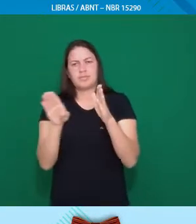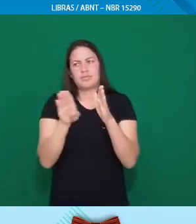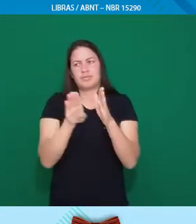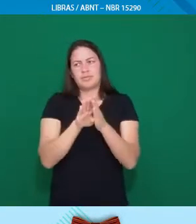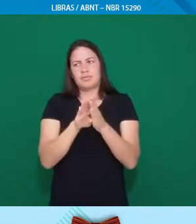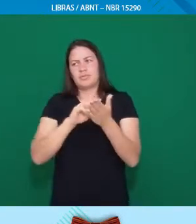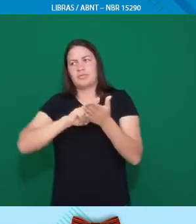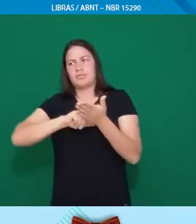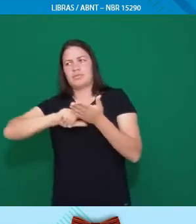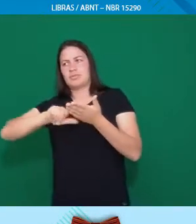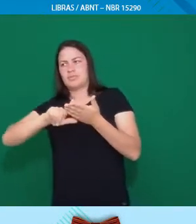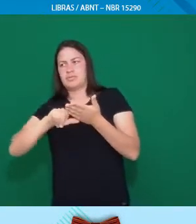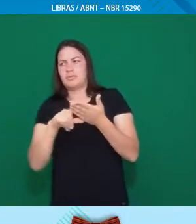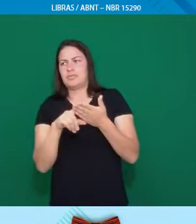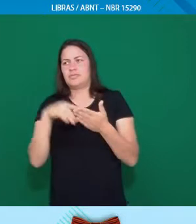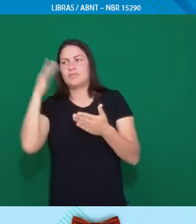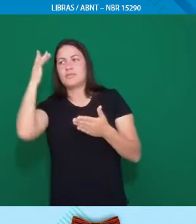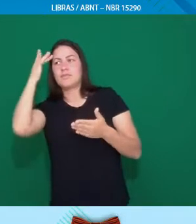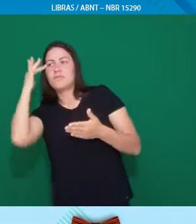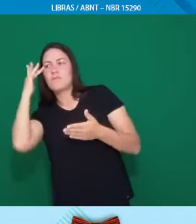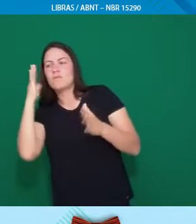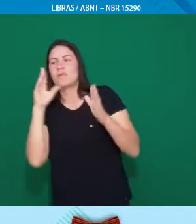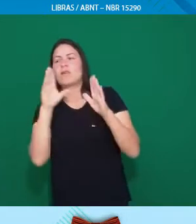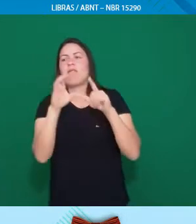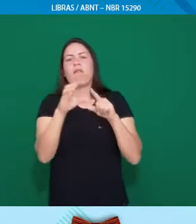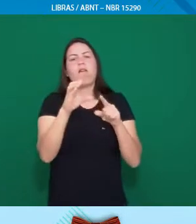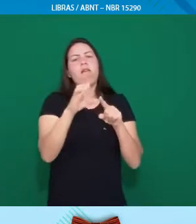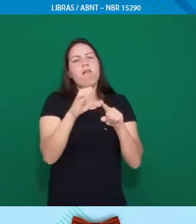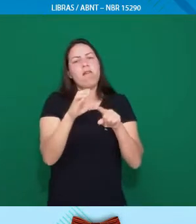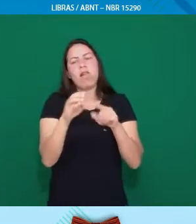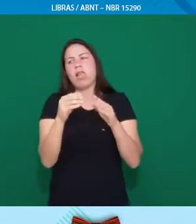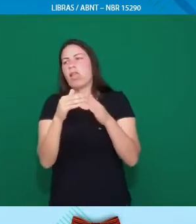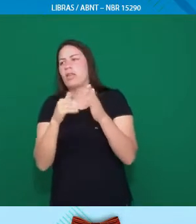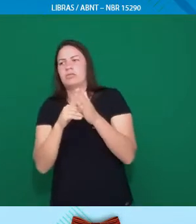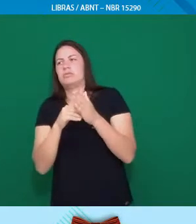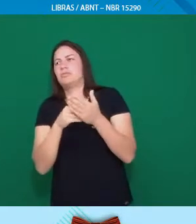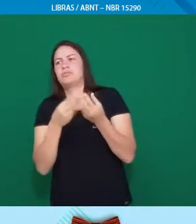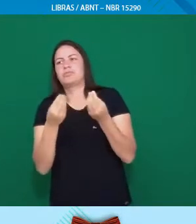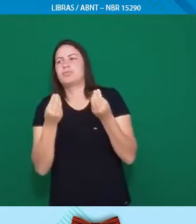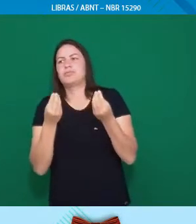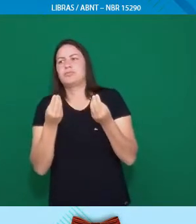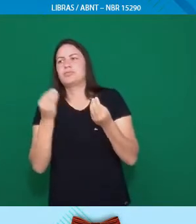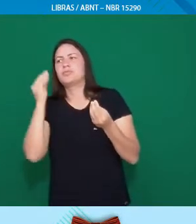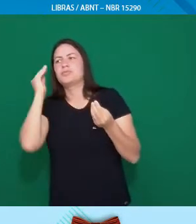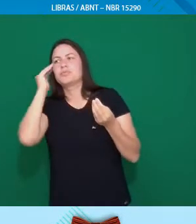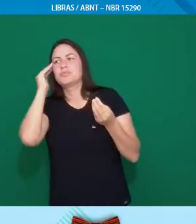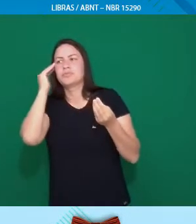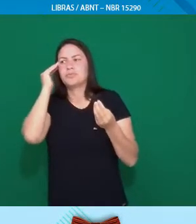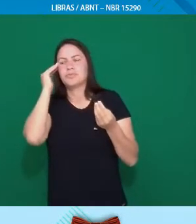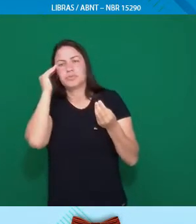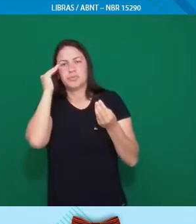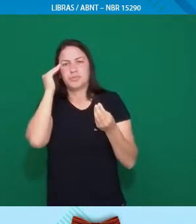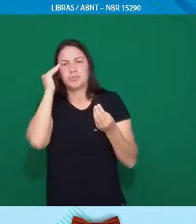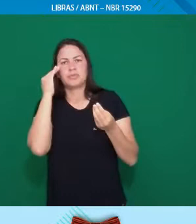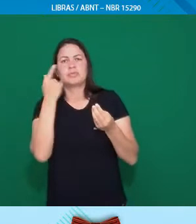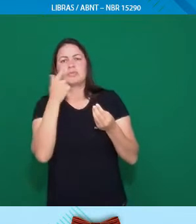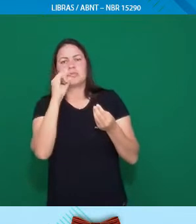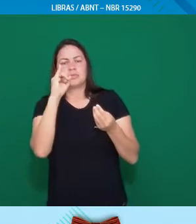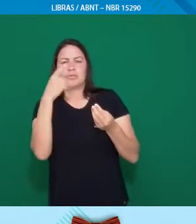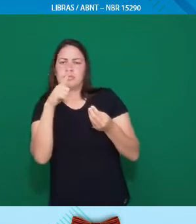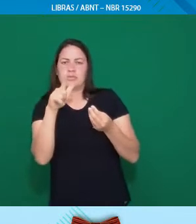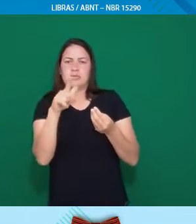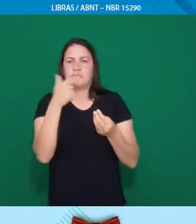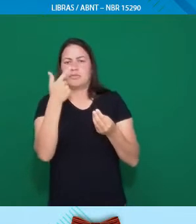Recebi a notificação fazer a limpeza das imagina prefeitura nós ficar cidade inteira não tinha sentido então espero que se ele já foi